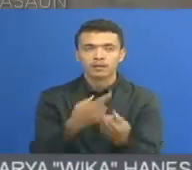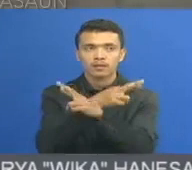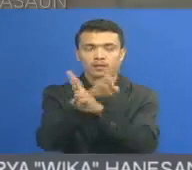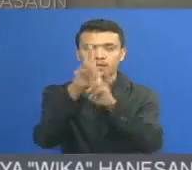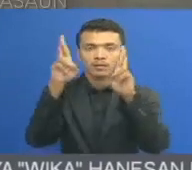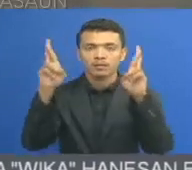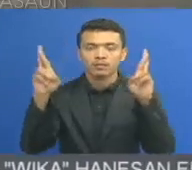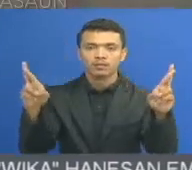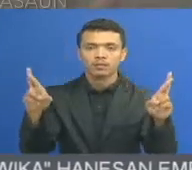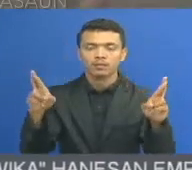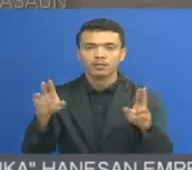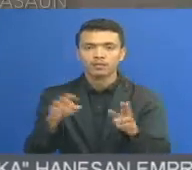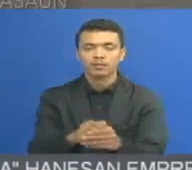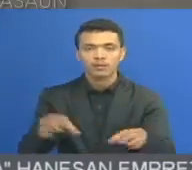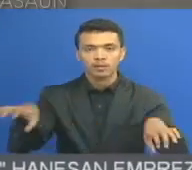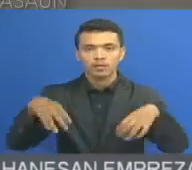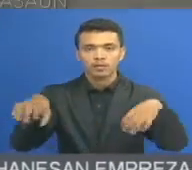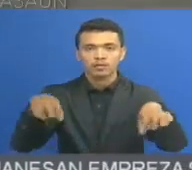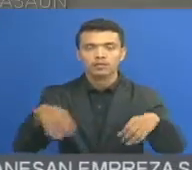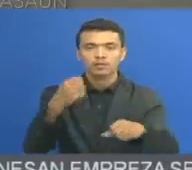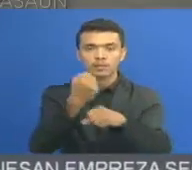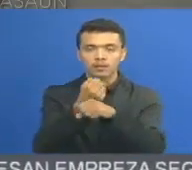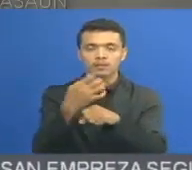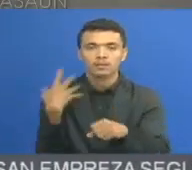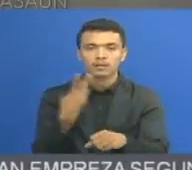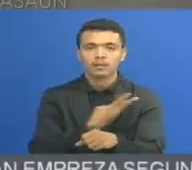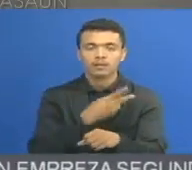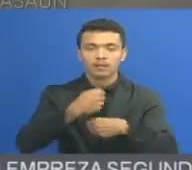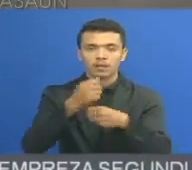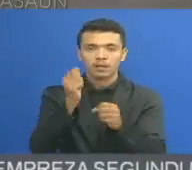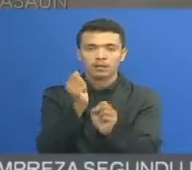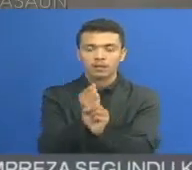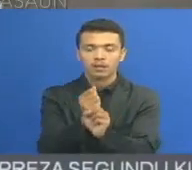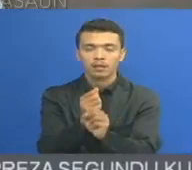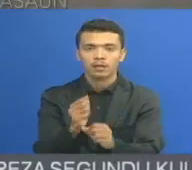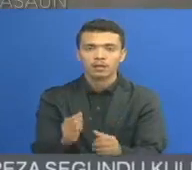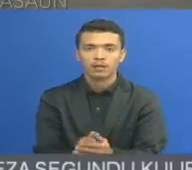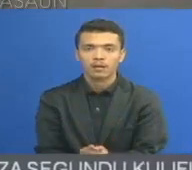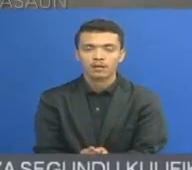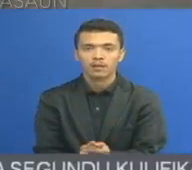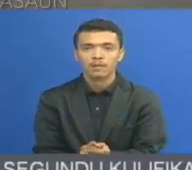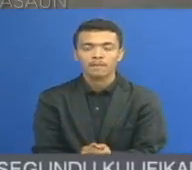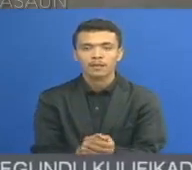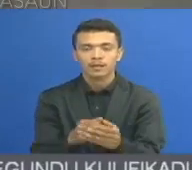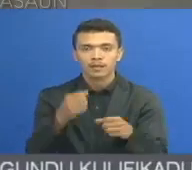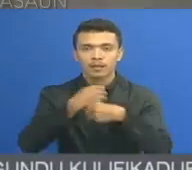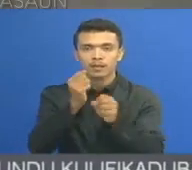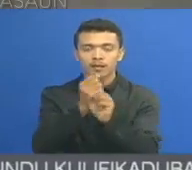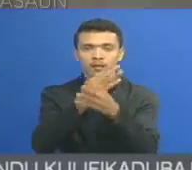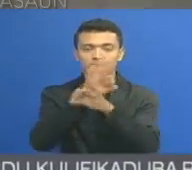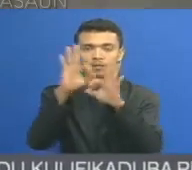neveita. Serviço uma casa neveita halo e consegue e está atribuído a tona do irlei